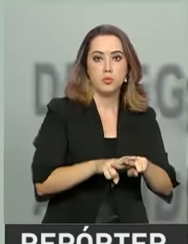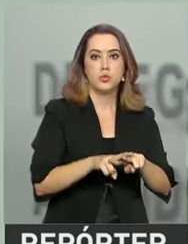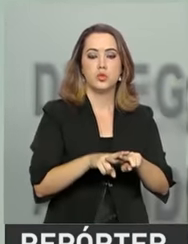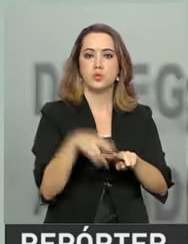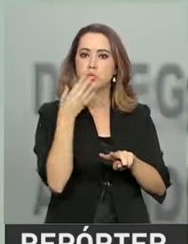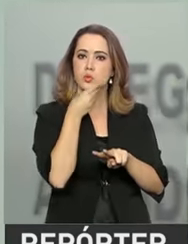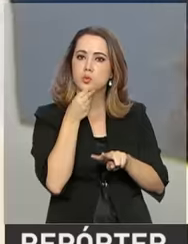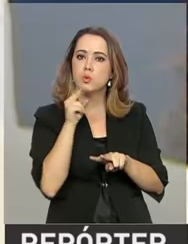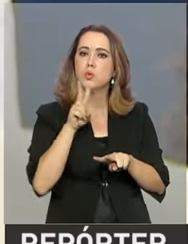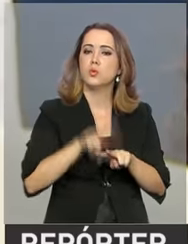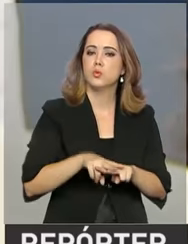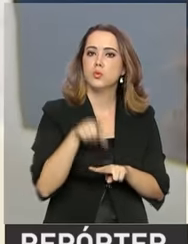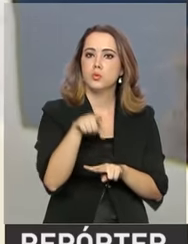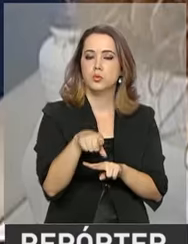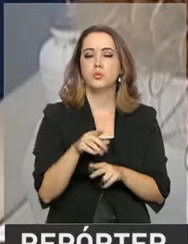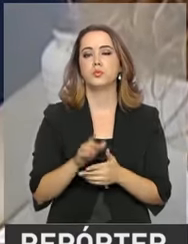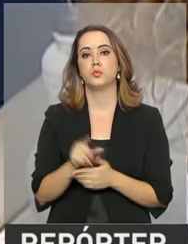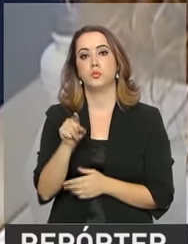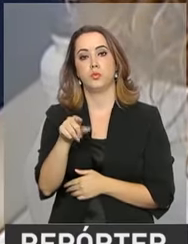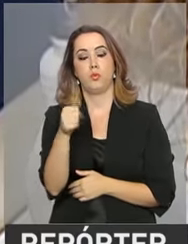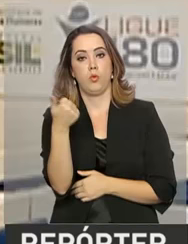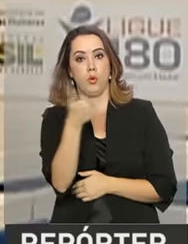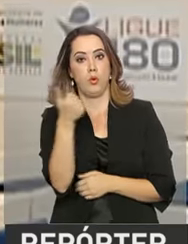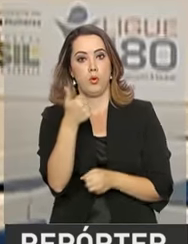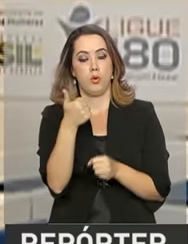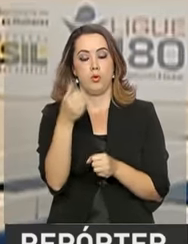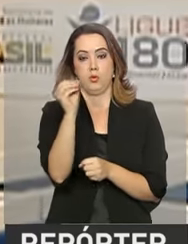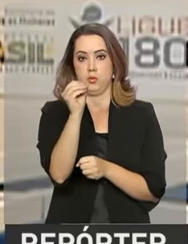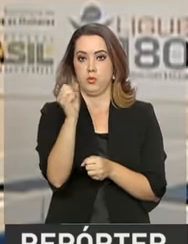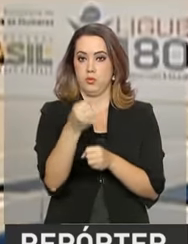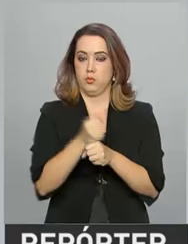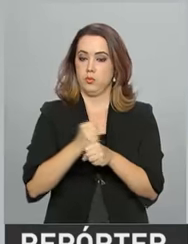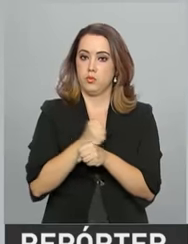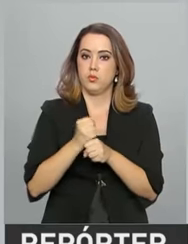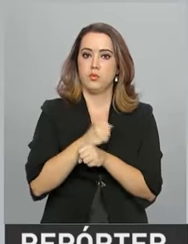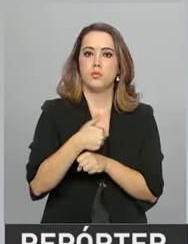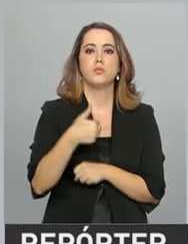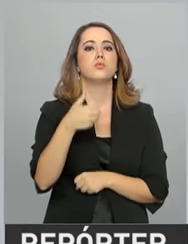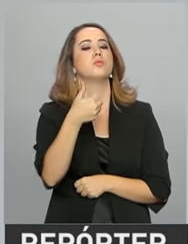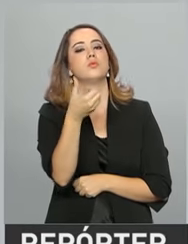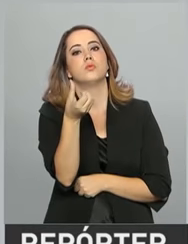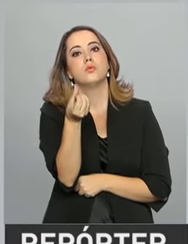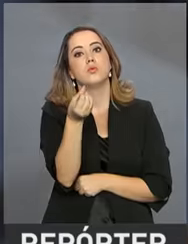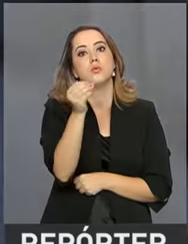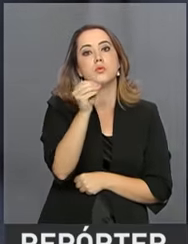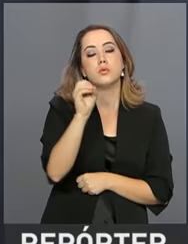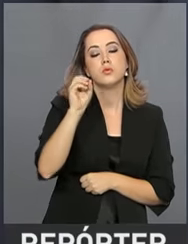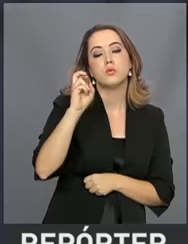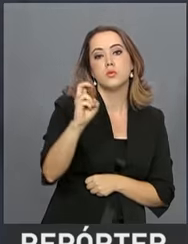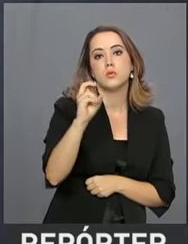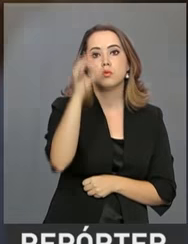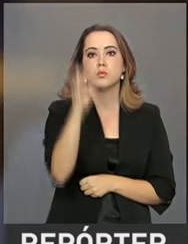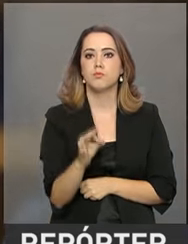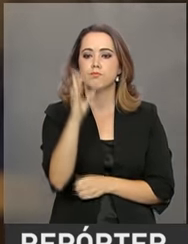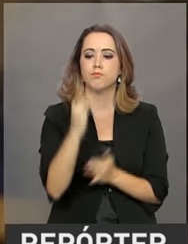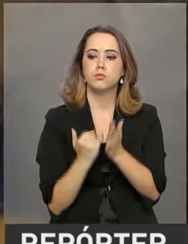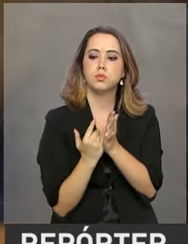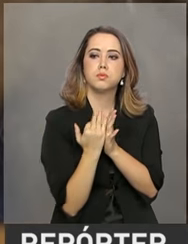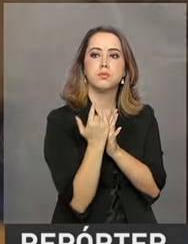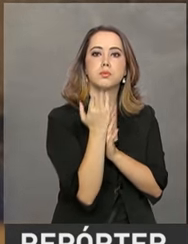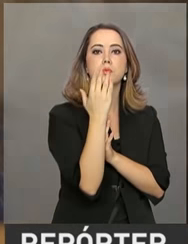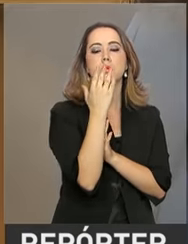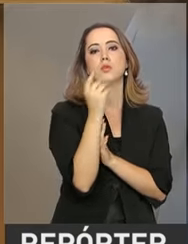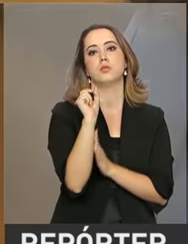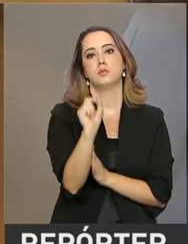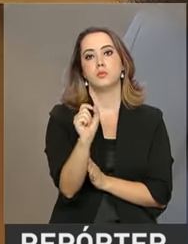prisão preventiva. Em quase uma década, as denúncias aumentaram 605%. Para a Secretaria Especial de